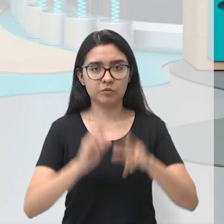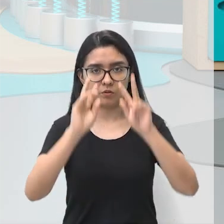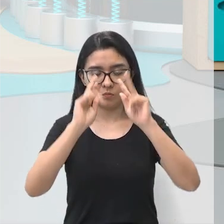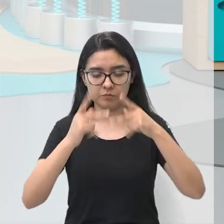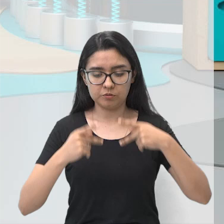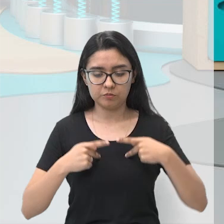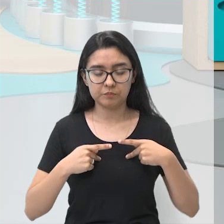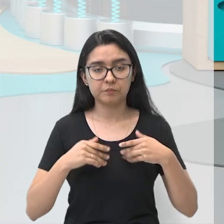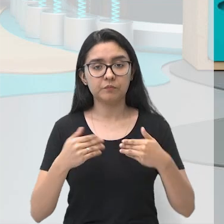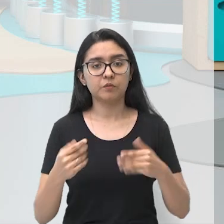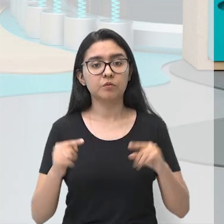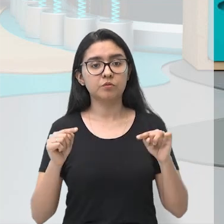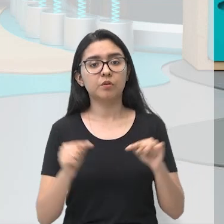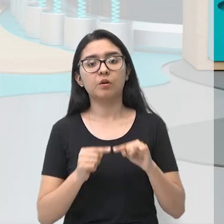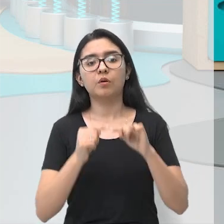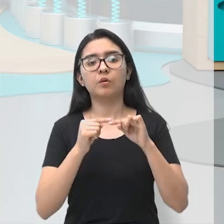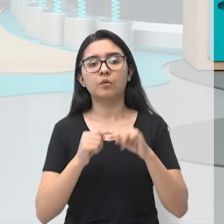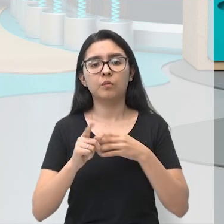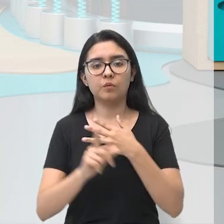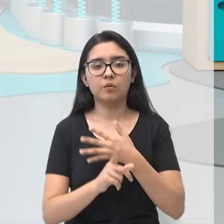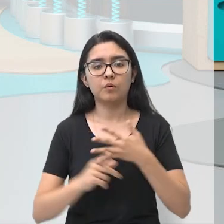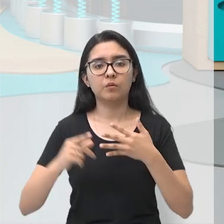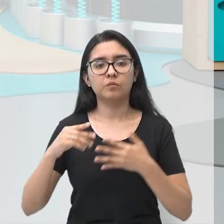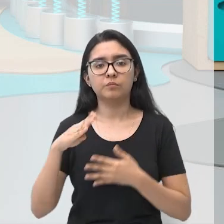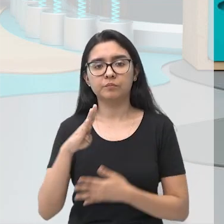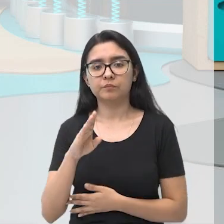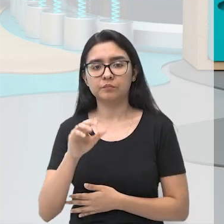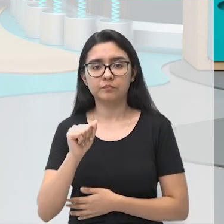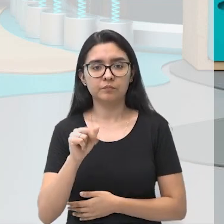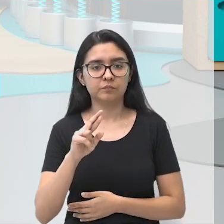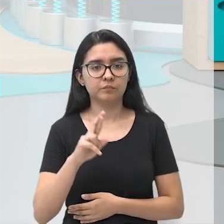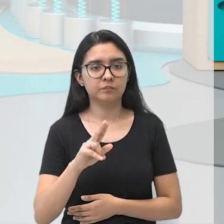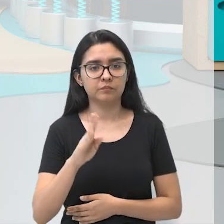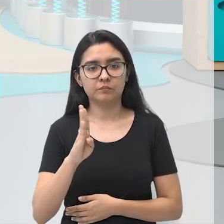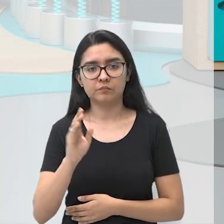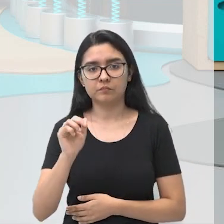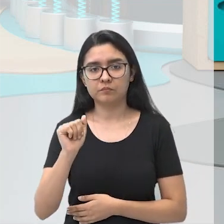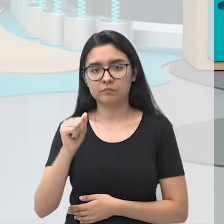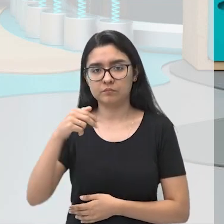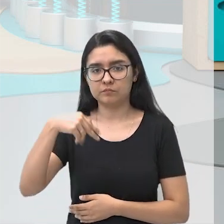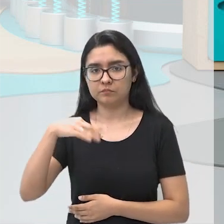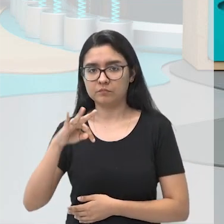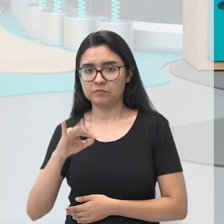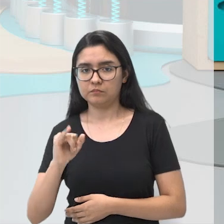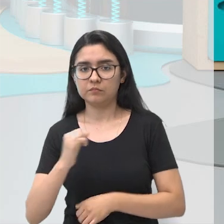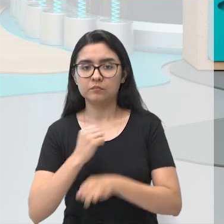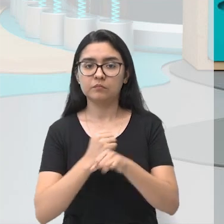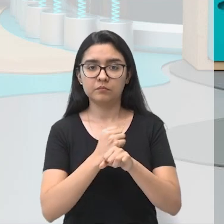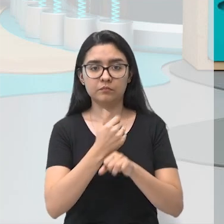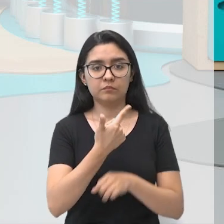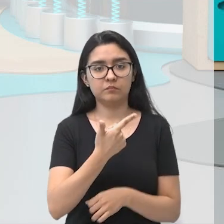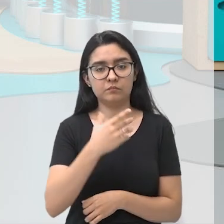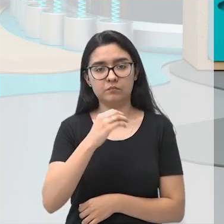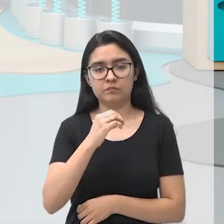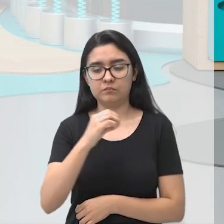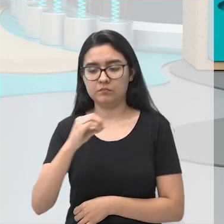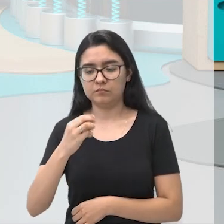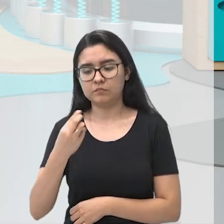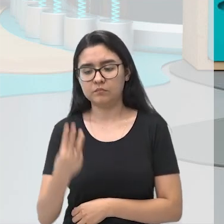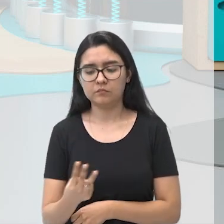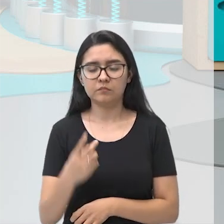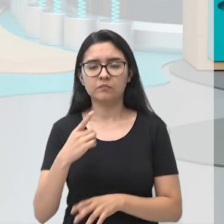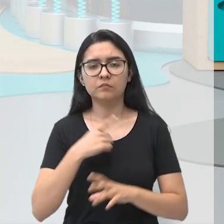perdão. Segundo o professor Barbante, lá em 2023, professor Valdir Barbante. Ok, turmas? Dentro dessa